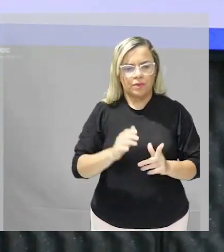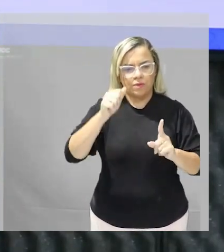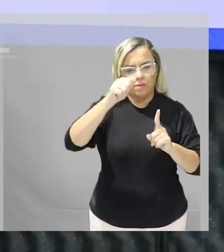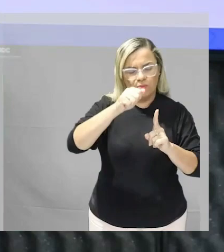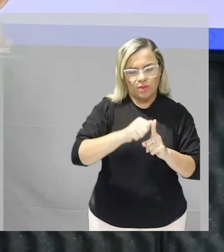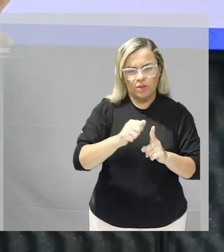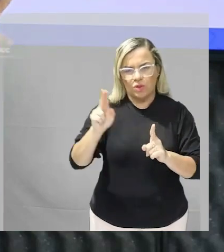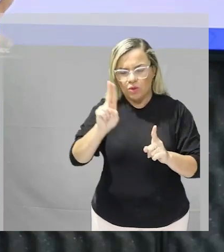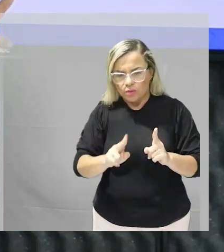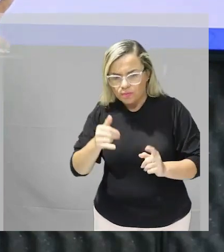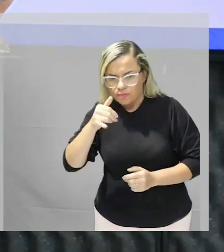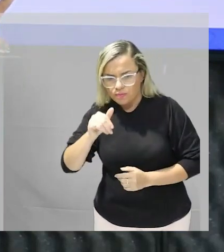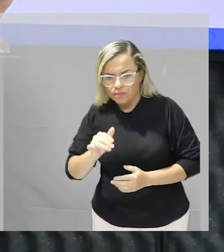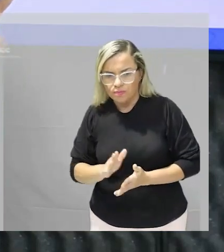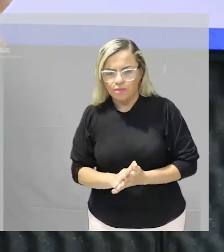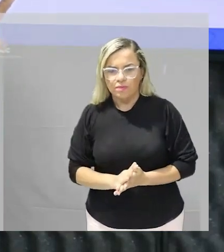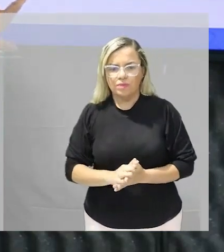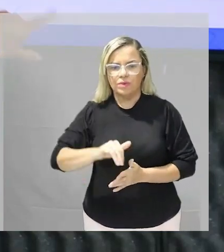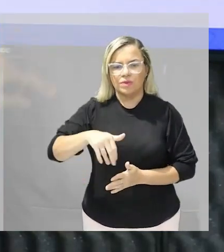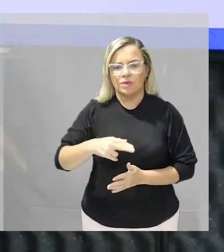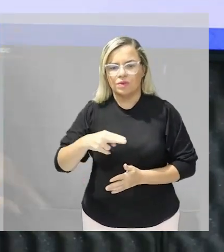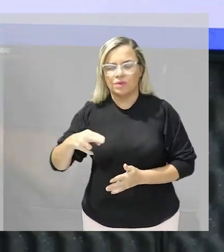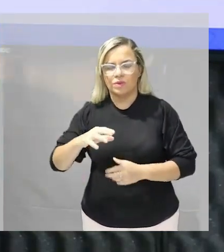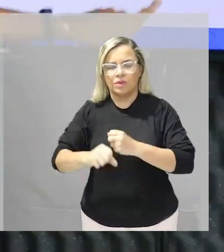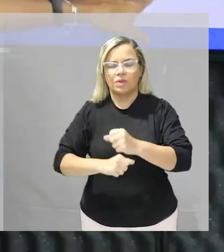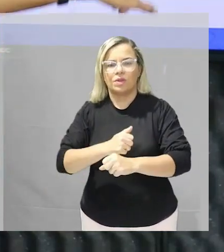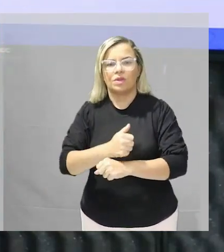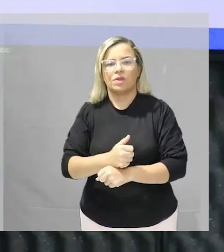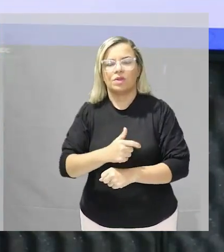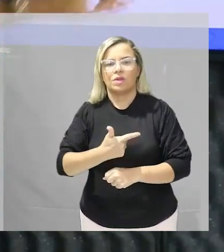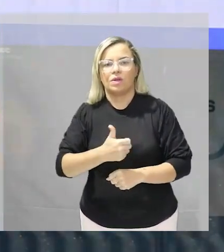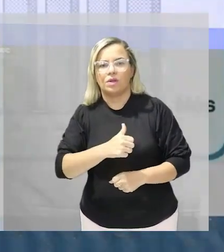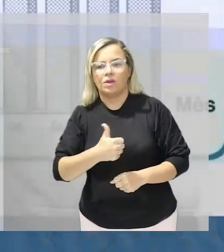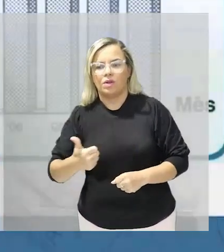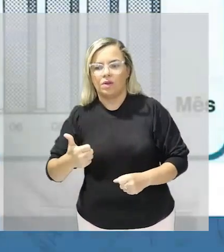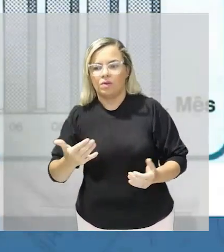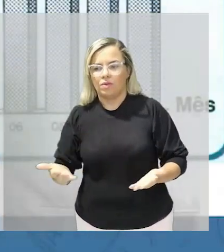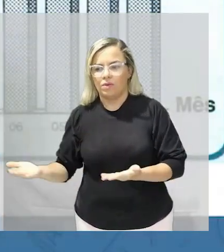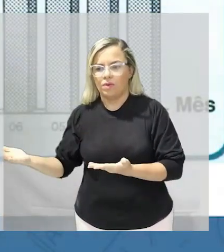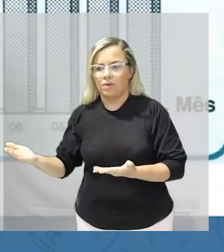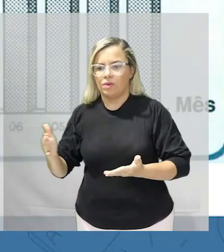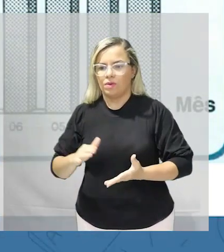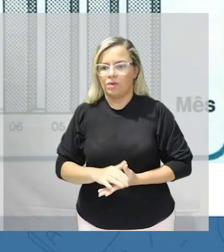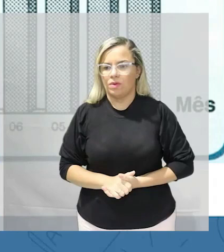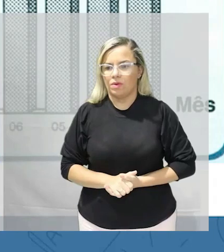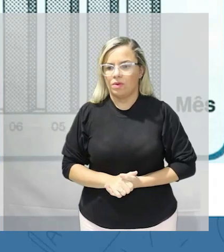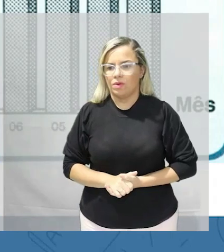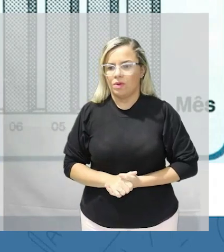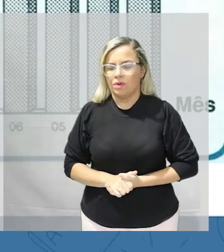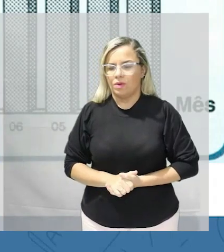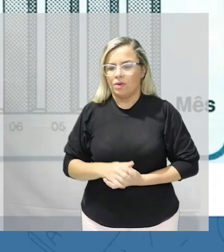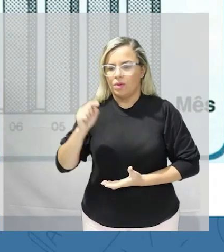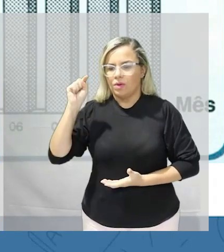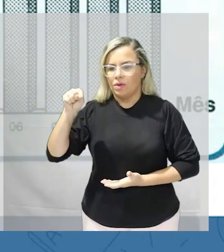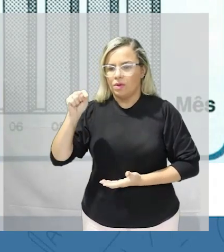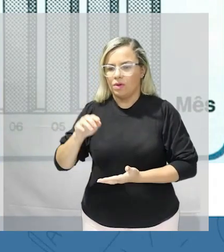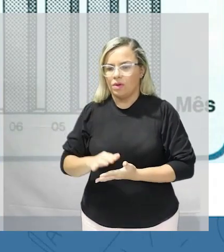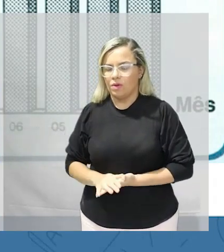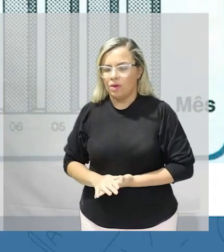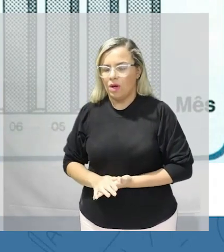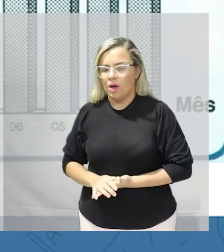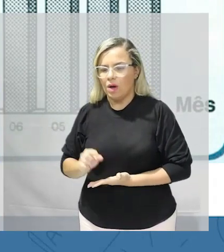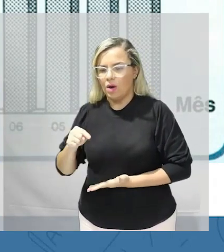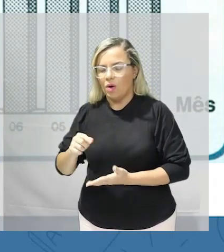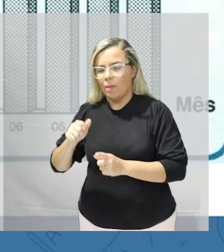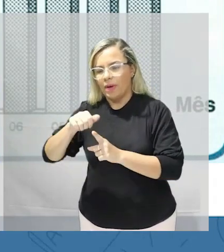2000 junho de 2011 gente junho maior consumo 746 não teve nenhuma informação maior do que essa